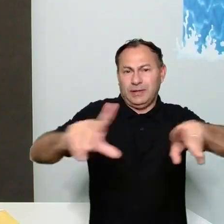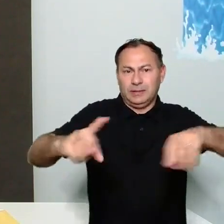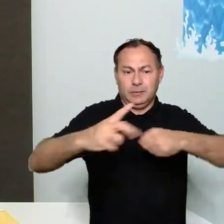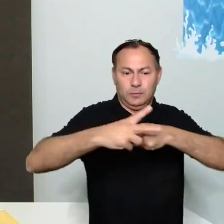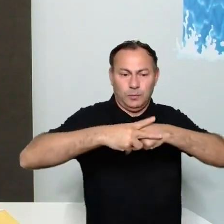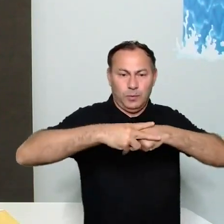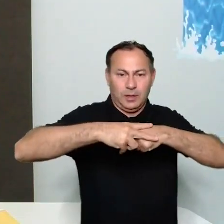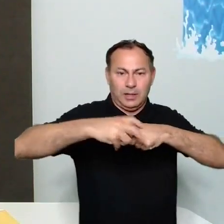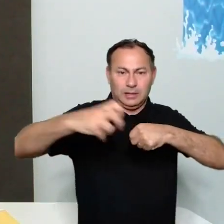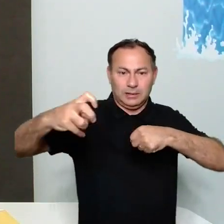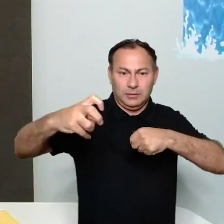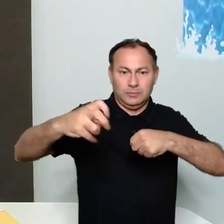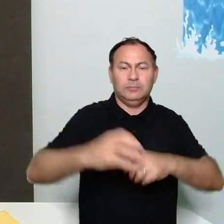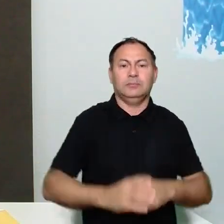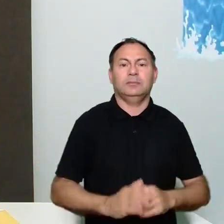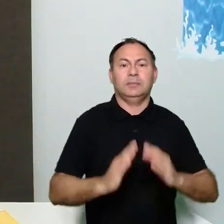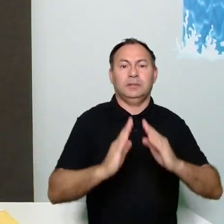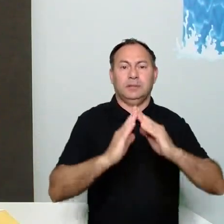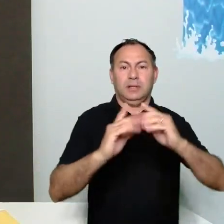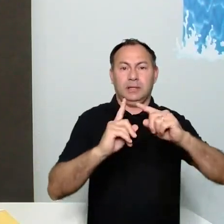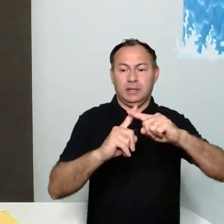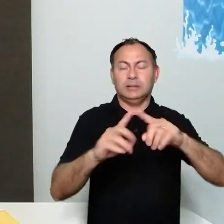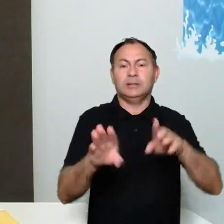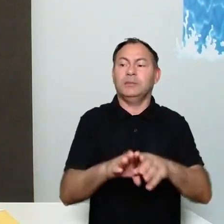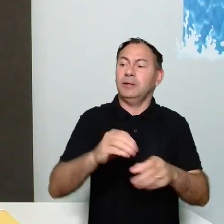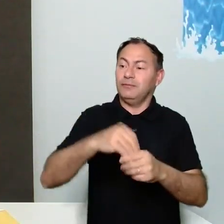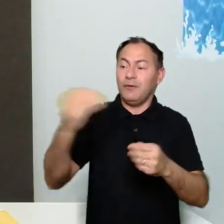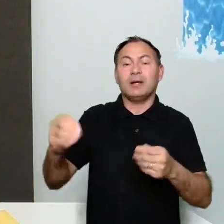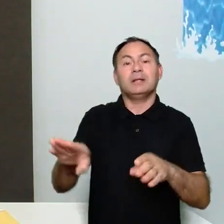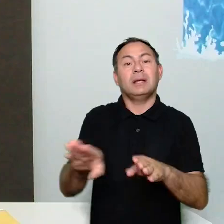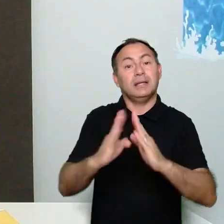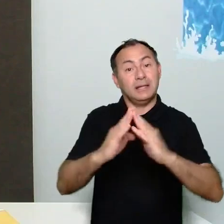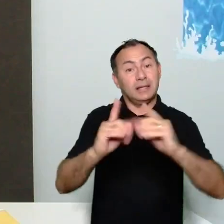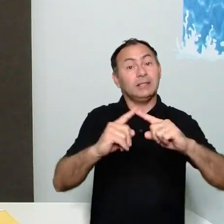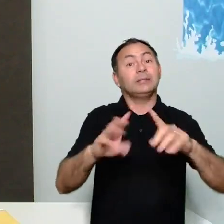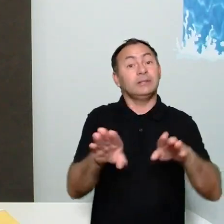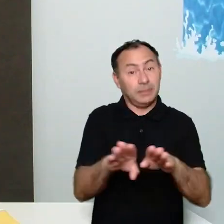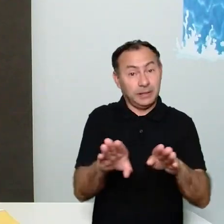vocações da Igreja, e fora dela, com certeza.